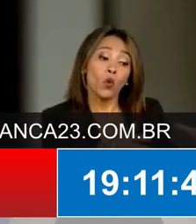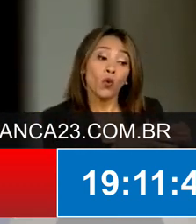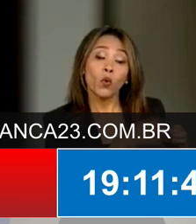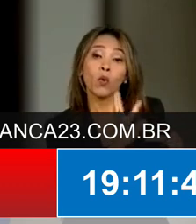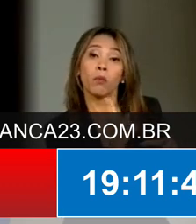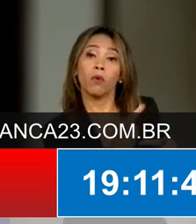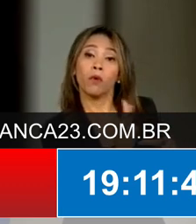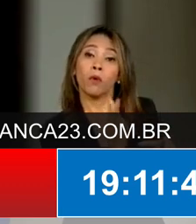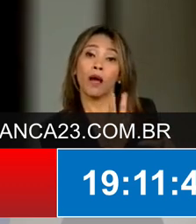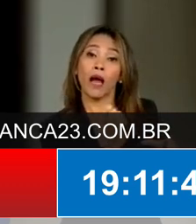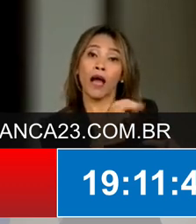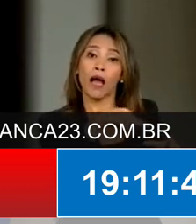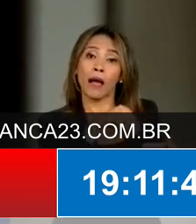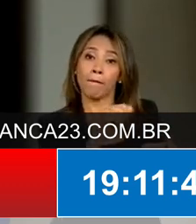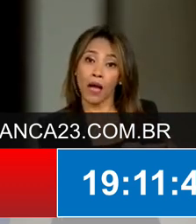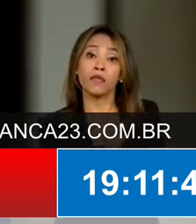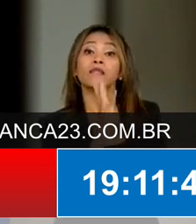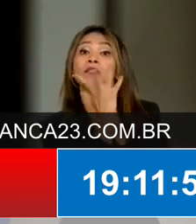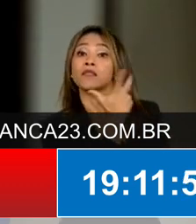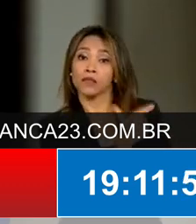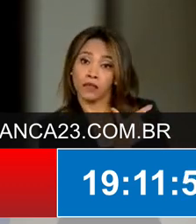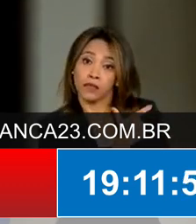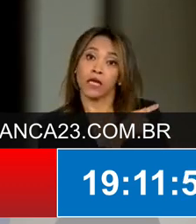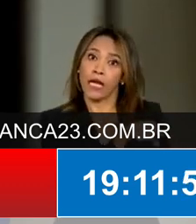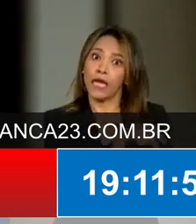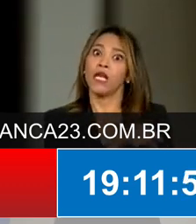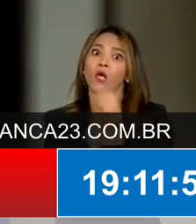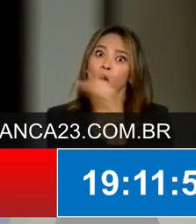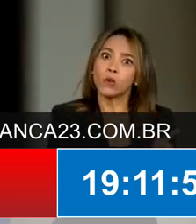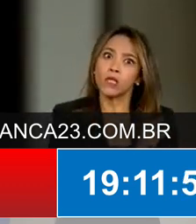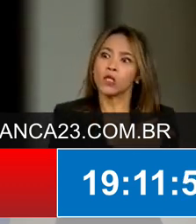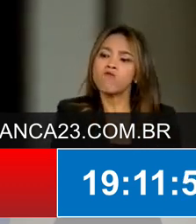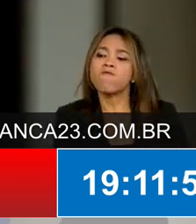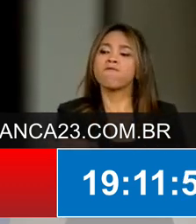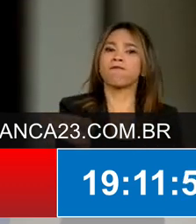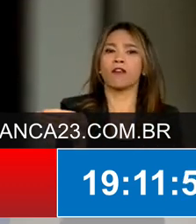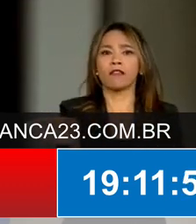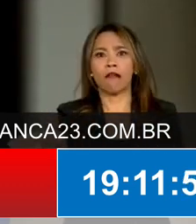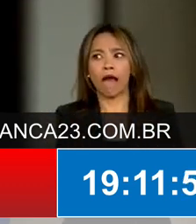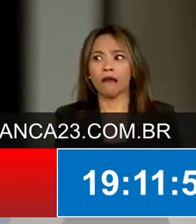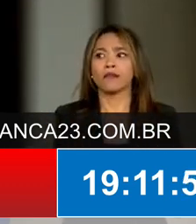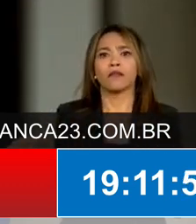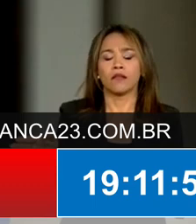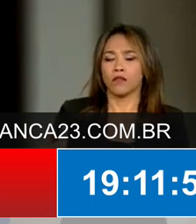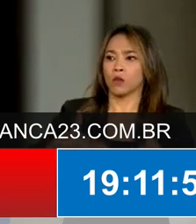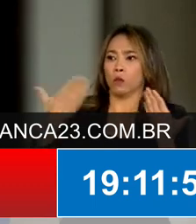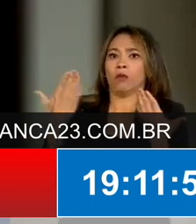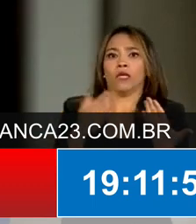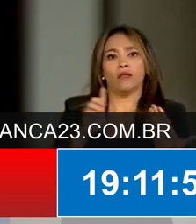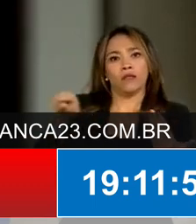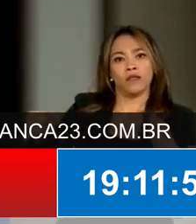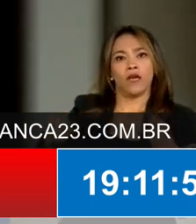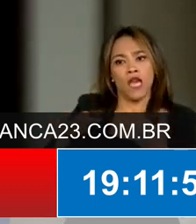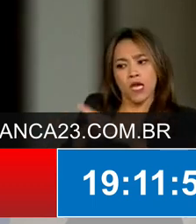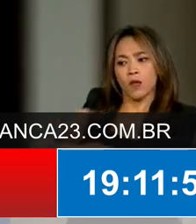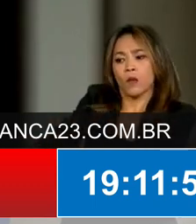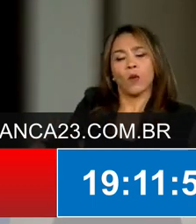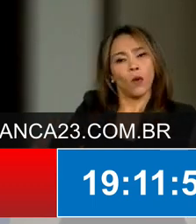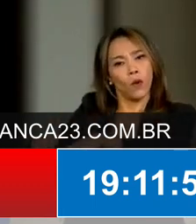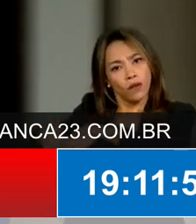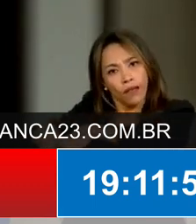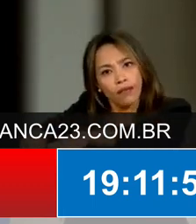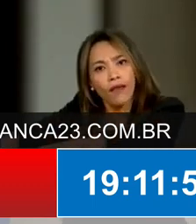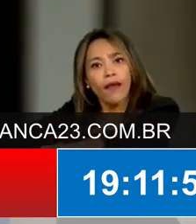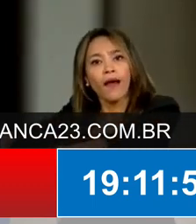sábado além de conseguir burlar o sistema de inteligência israelense ainda ainda obteve um efeito surpresa invadindo Israel por